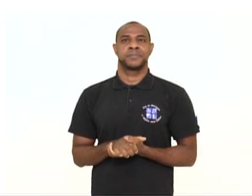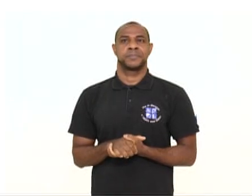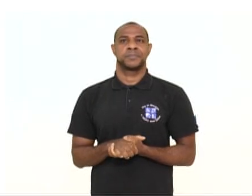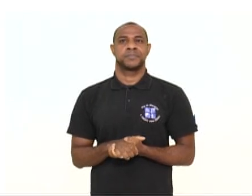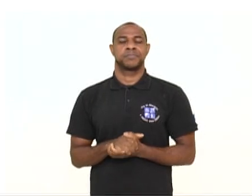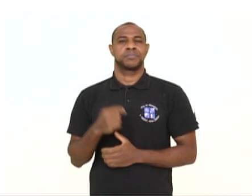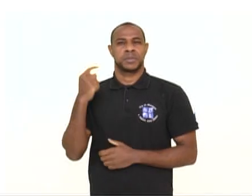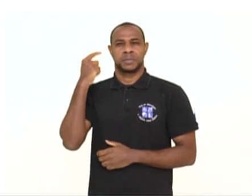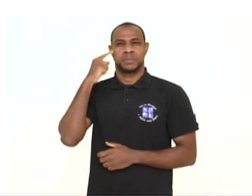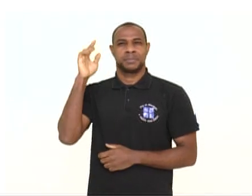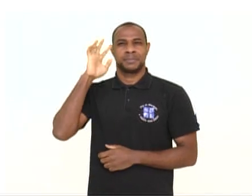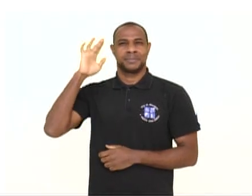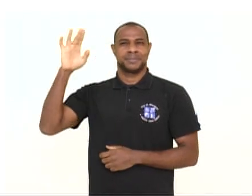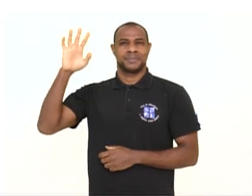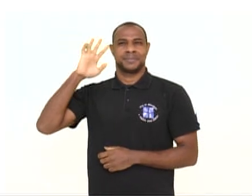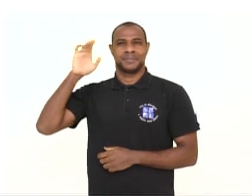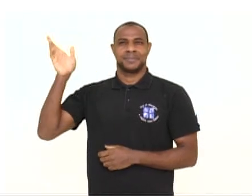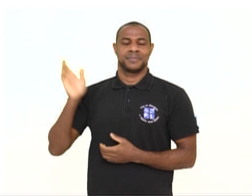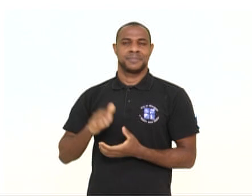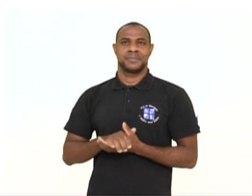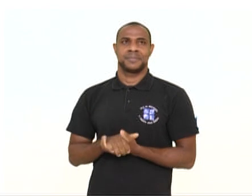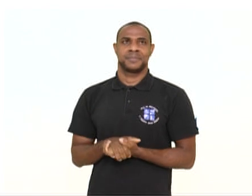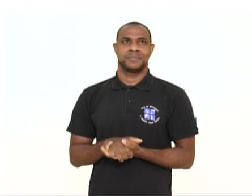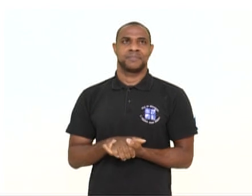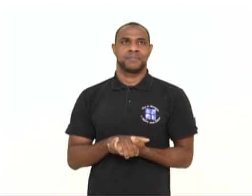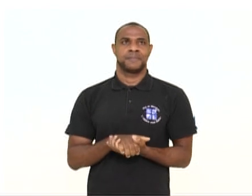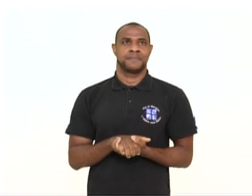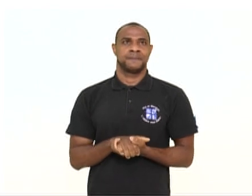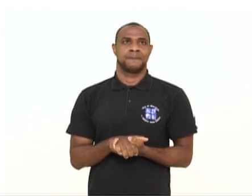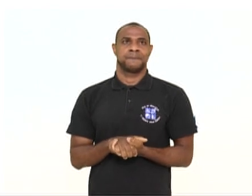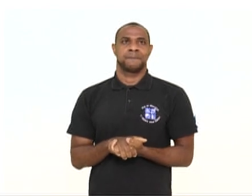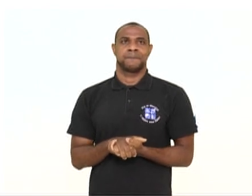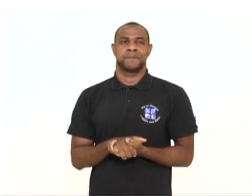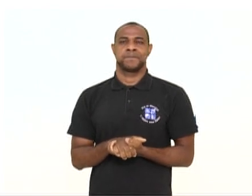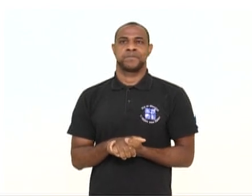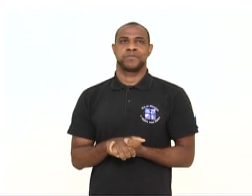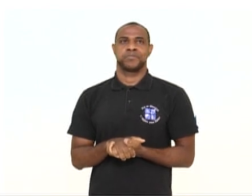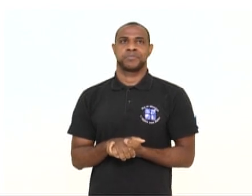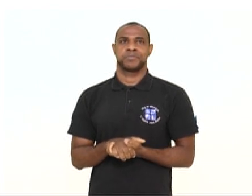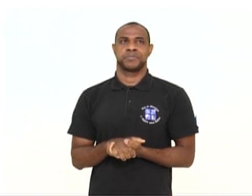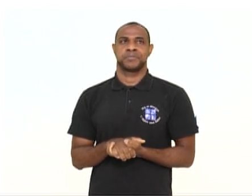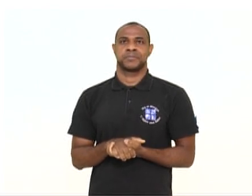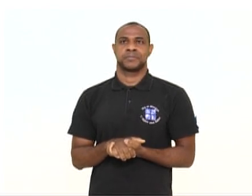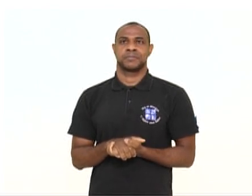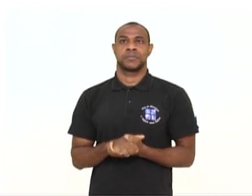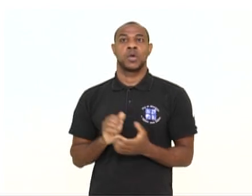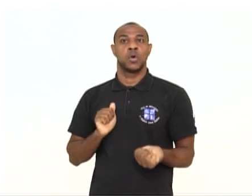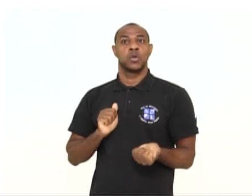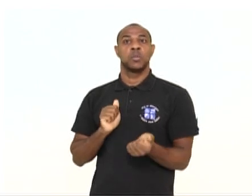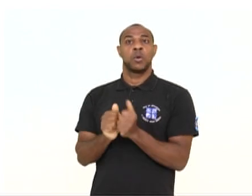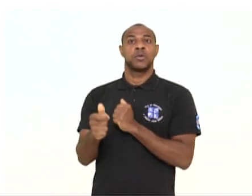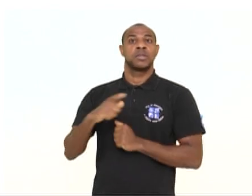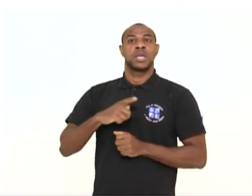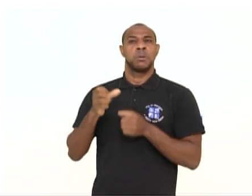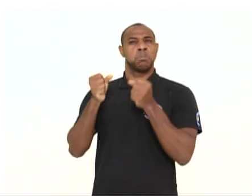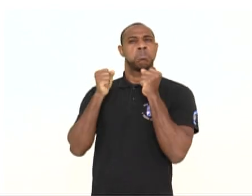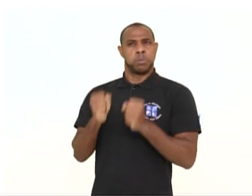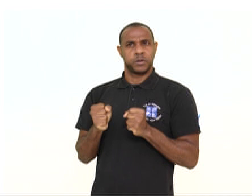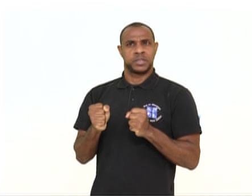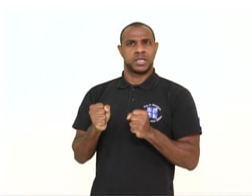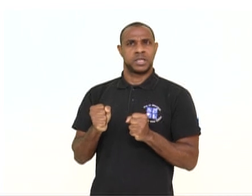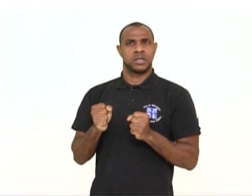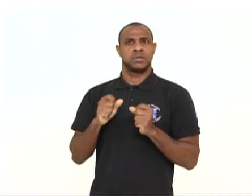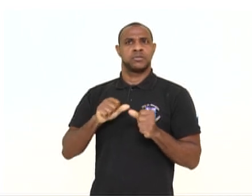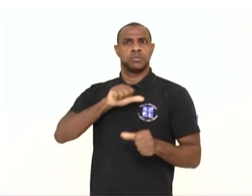Um pensamento para vocês aqui. Sport has the power to change the world. O esporte tem o poder de mudar o